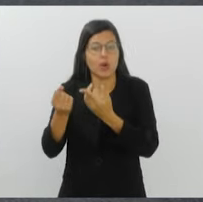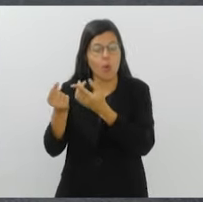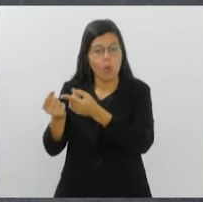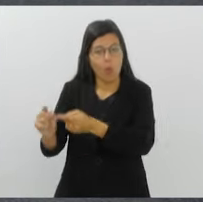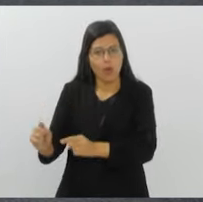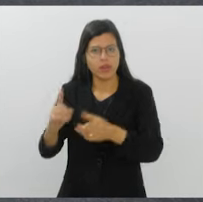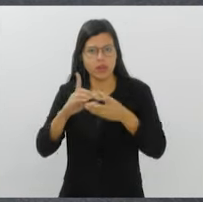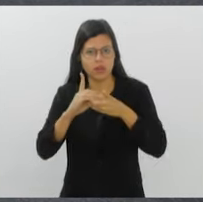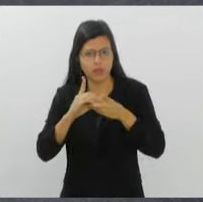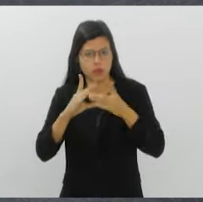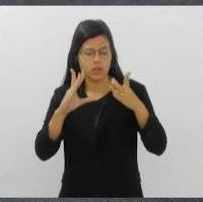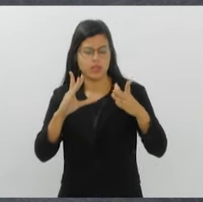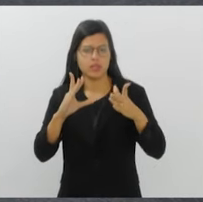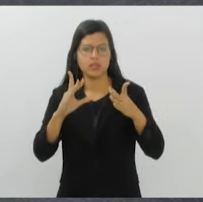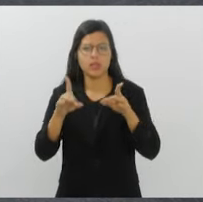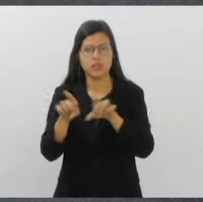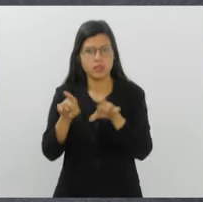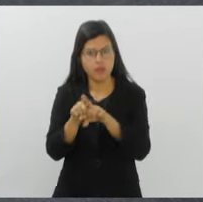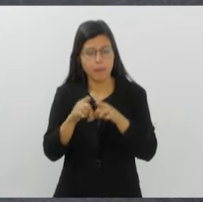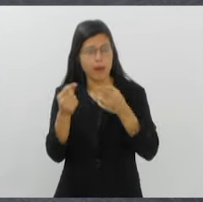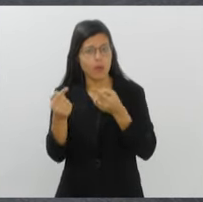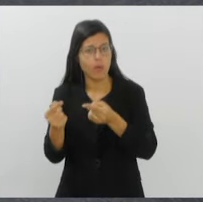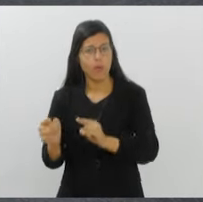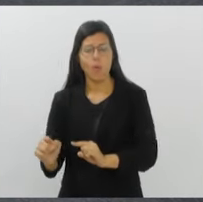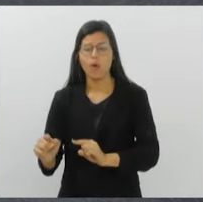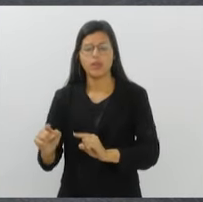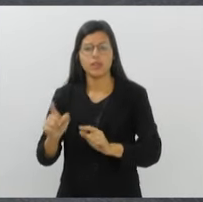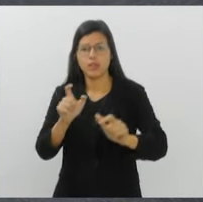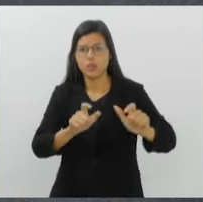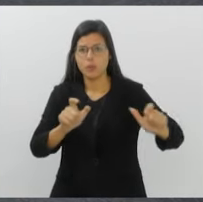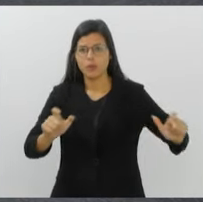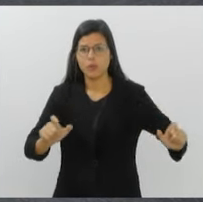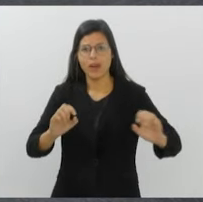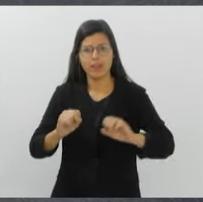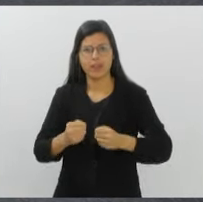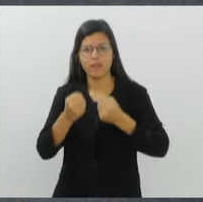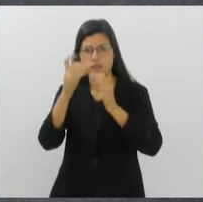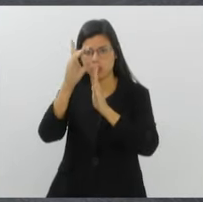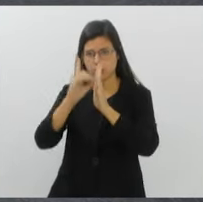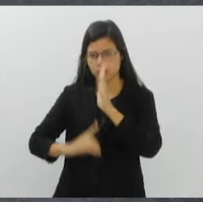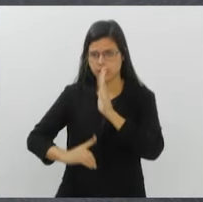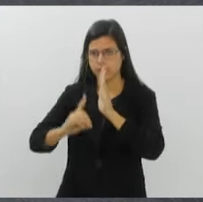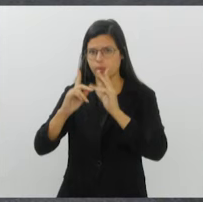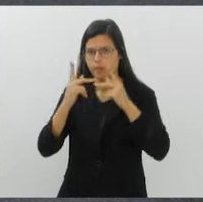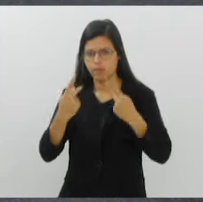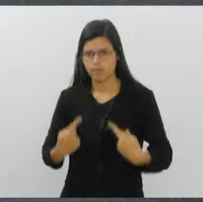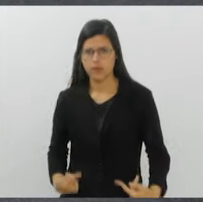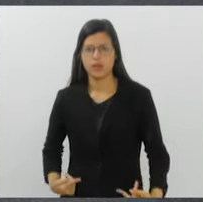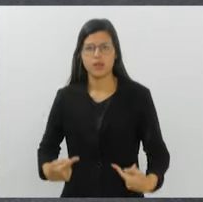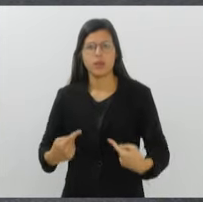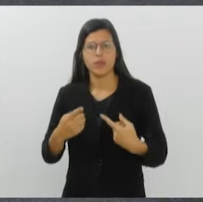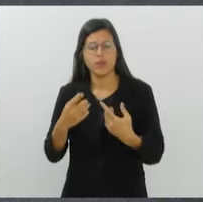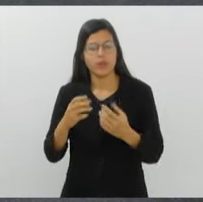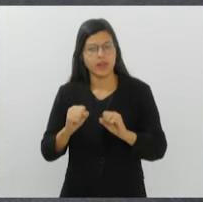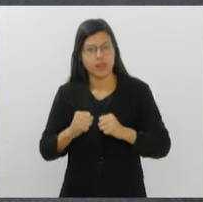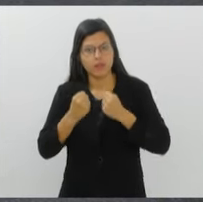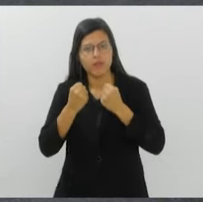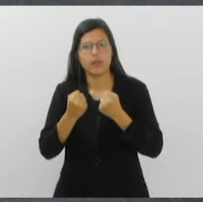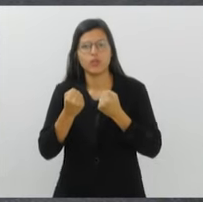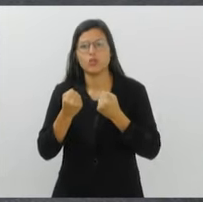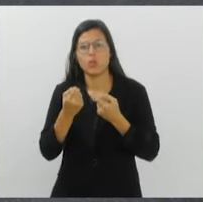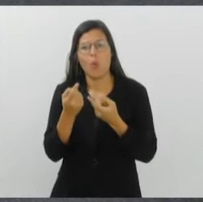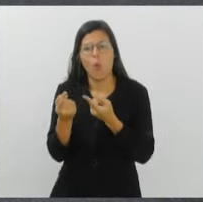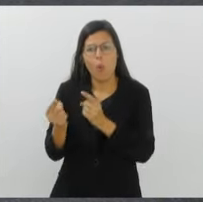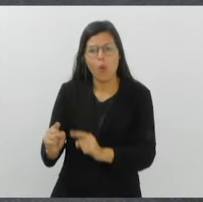a democracia, ataca aqueles e aquelas que defendem os direitos humanos, que defende a luta contra o racismo, o machismo,